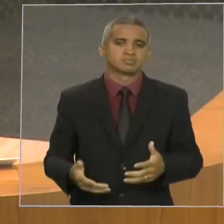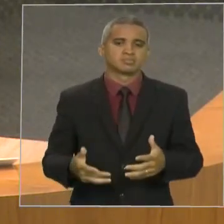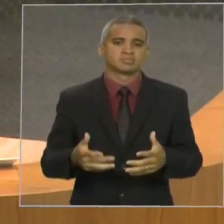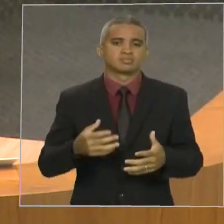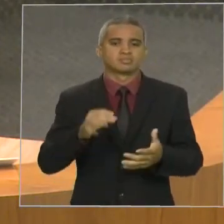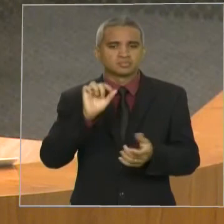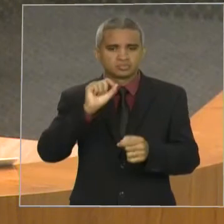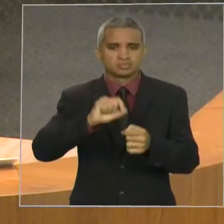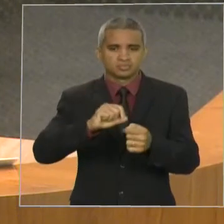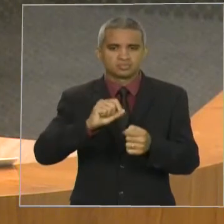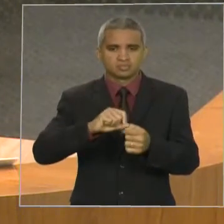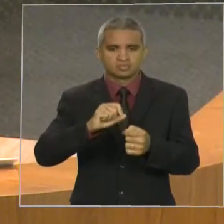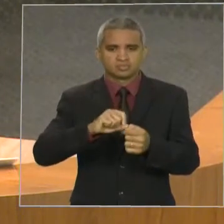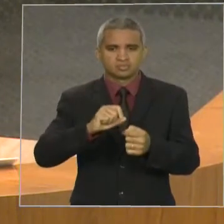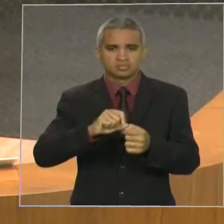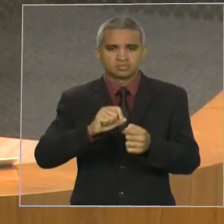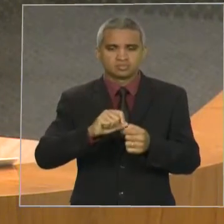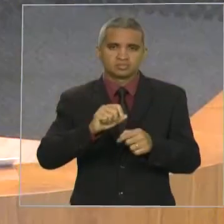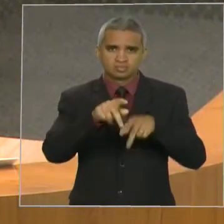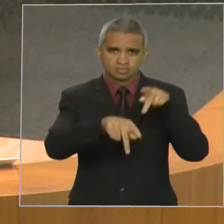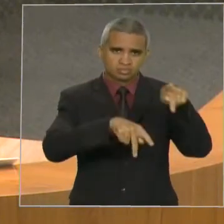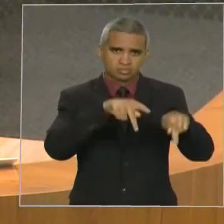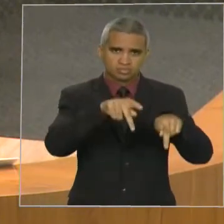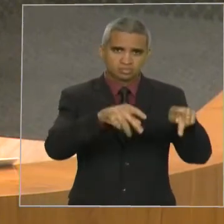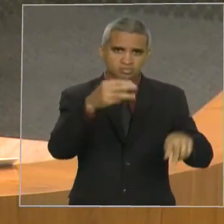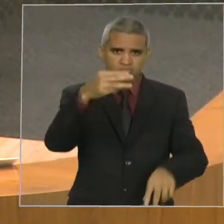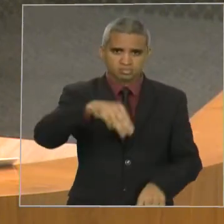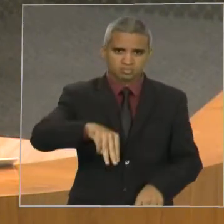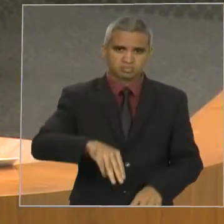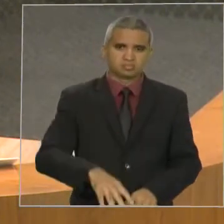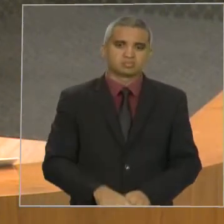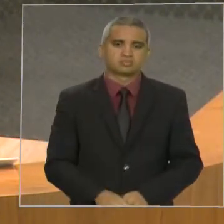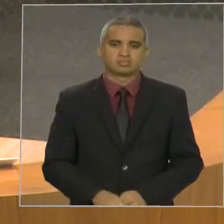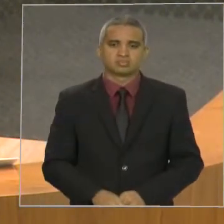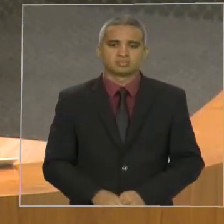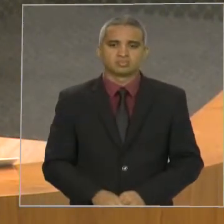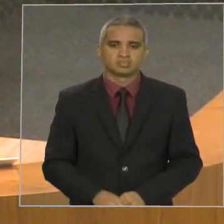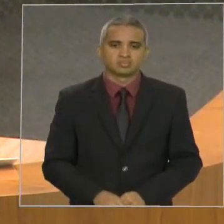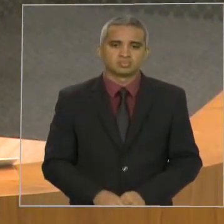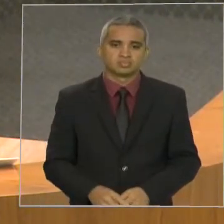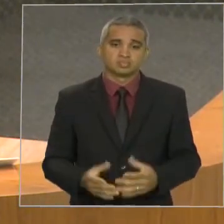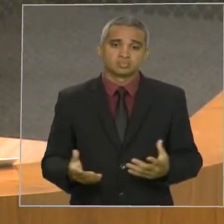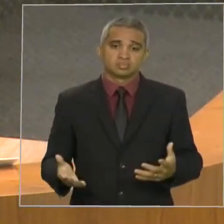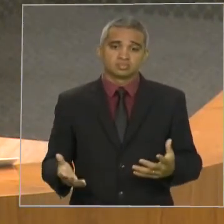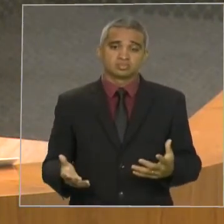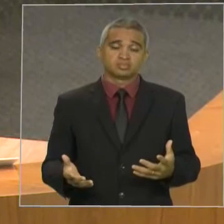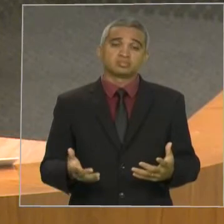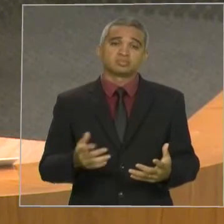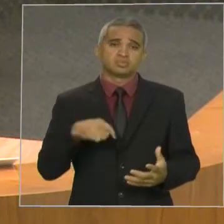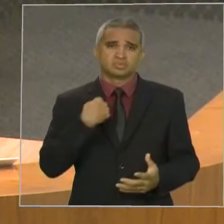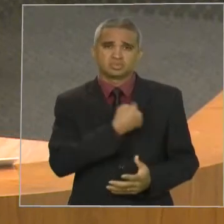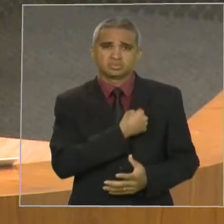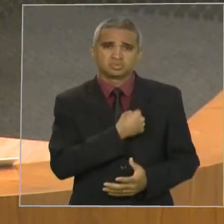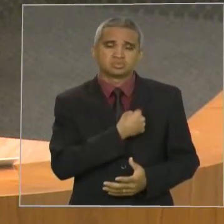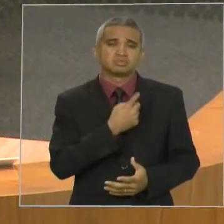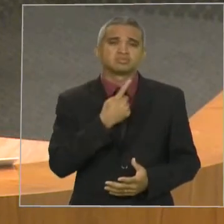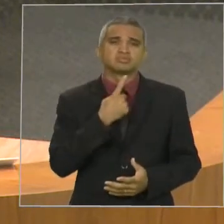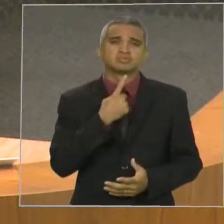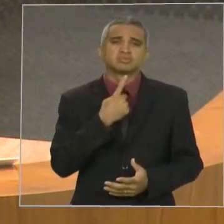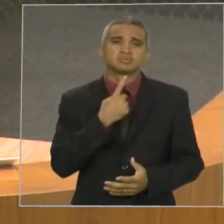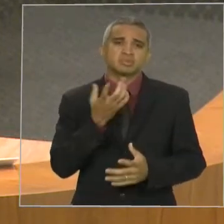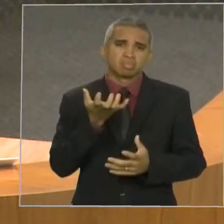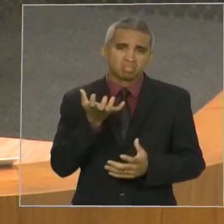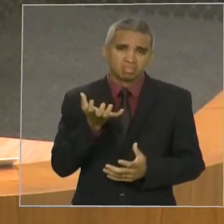fazemos para o povo do Maranhão. Porque desejar para o povo do Maranhão